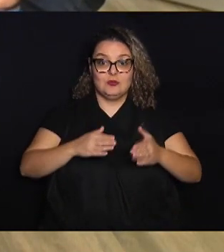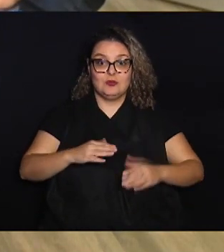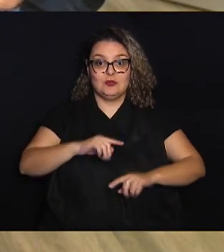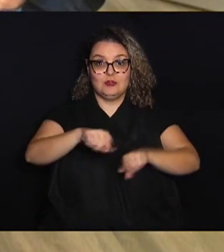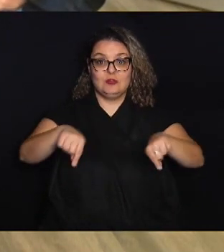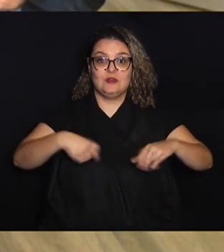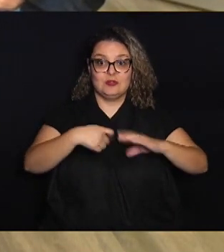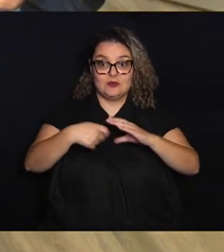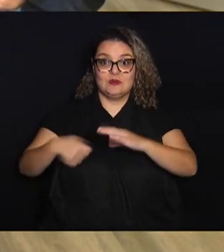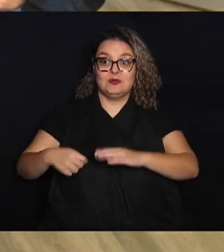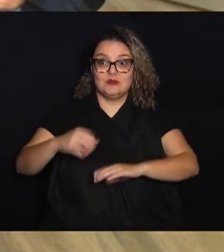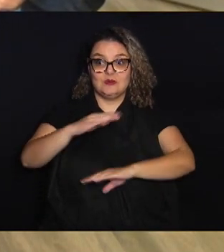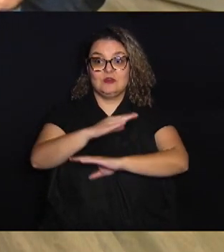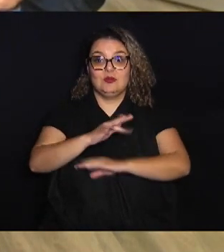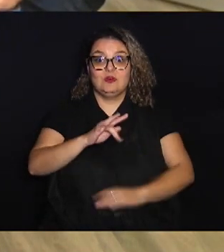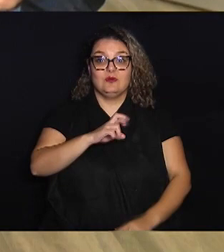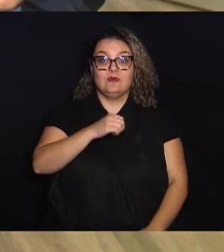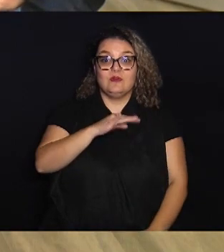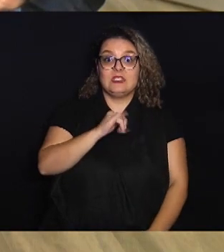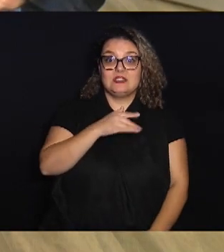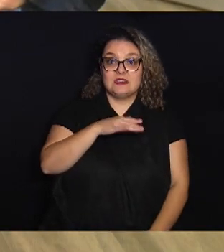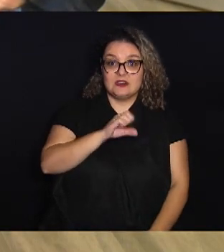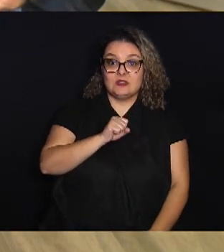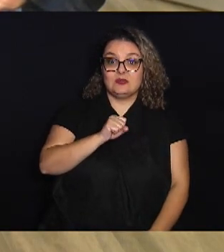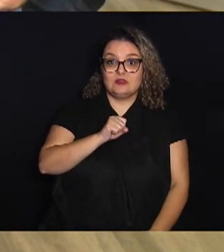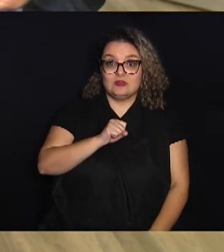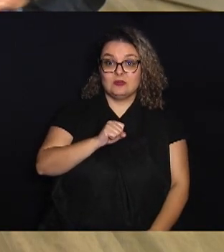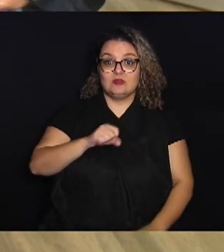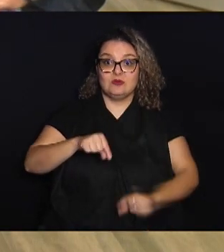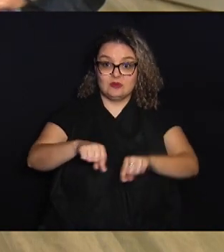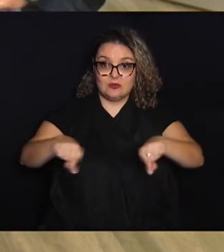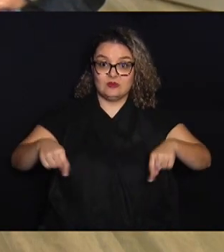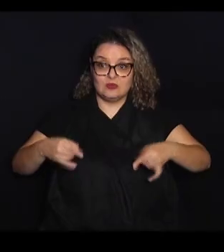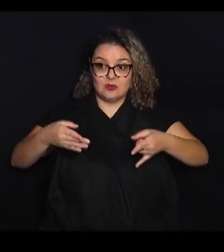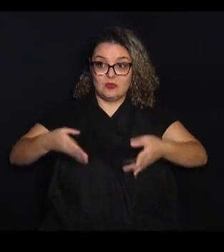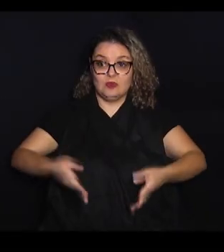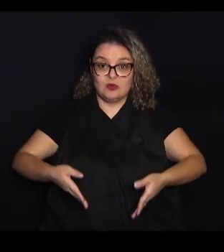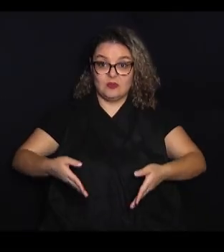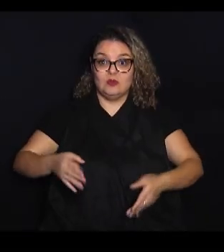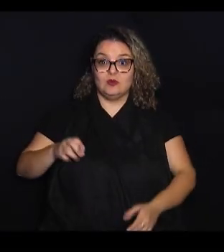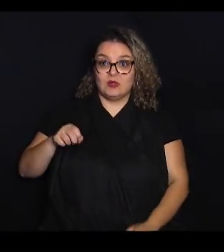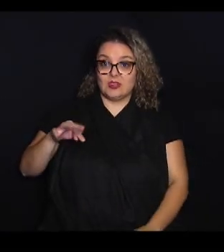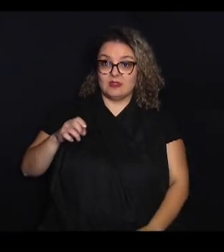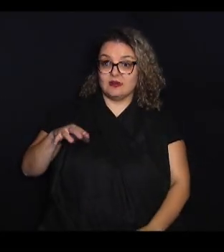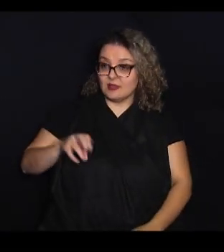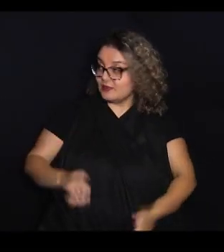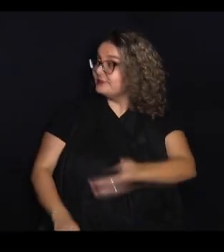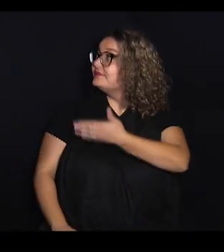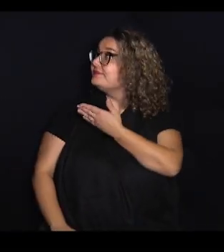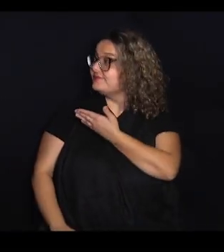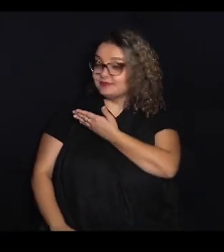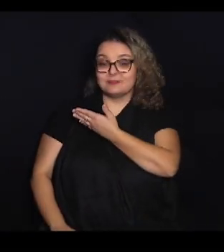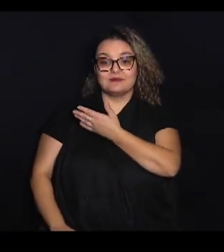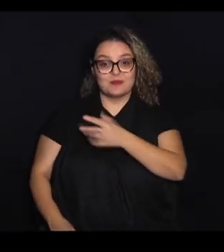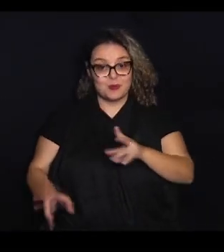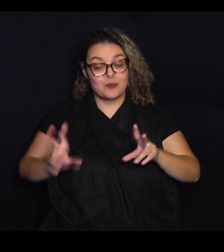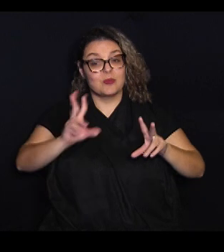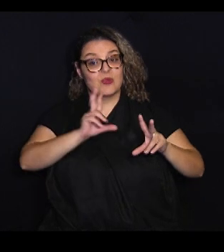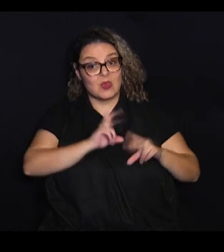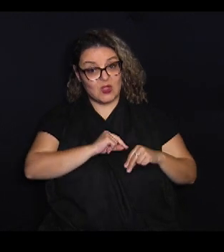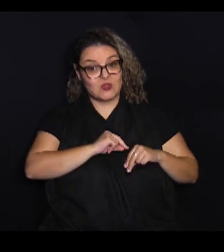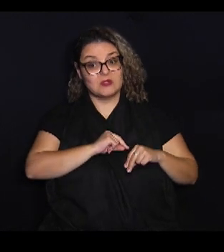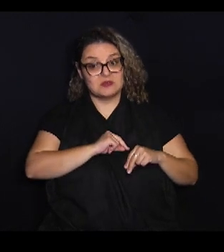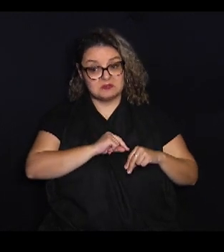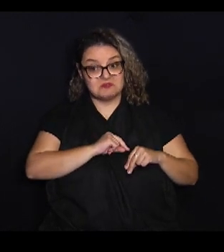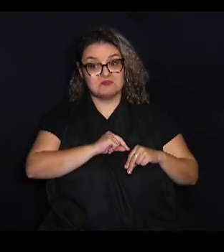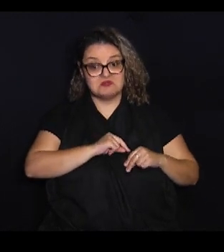conseguiu a foto do Francisco Glicério no enterro do Campos Salles. Olha aí a foto. Ali. Puxa vida, que